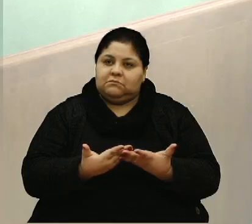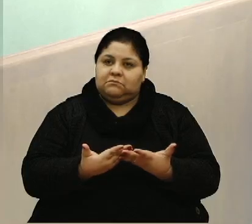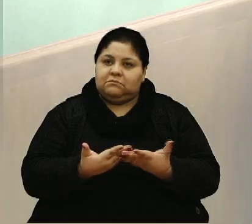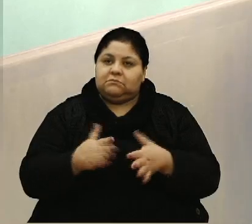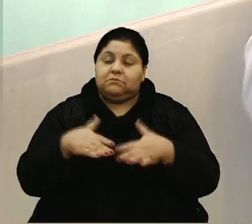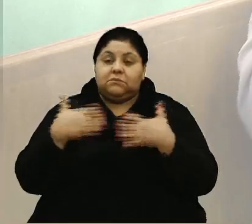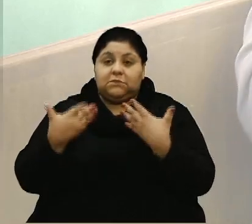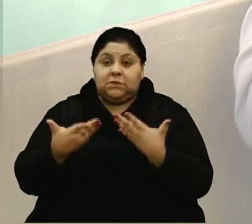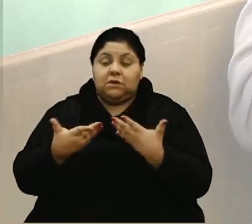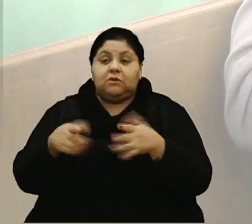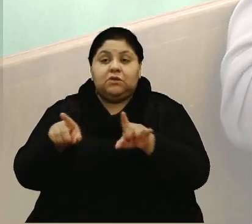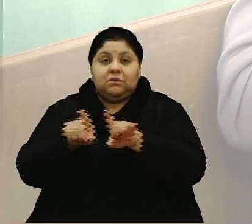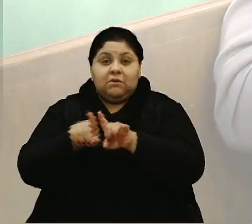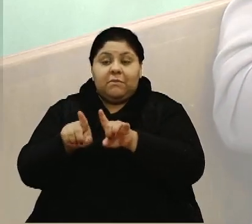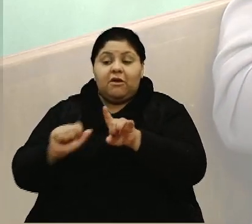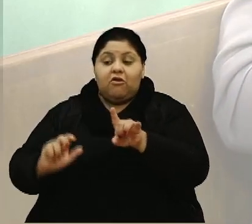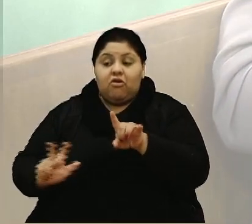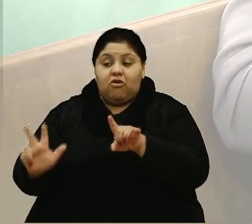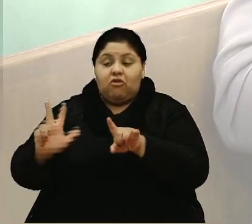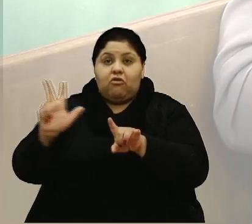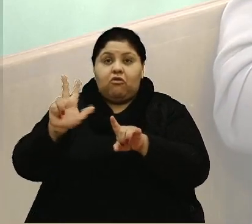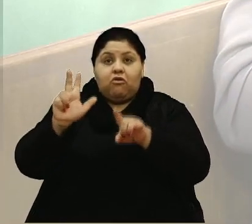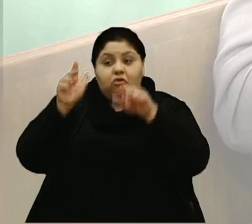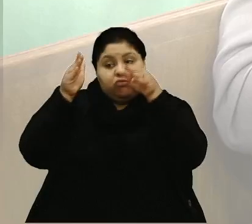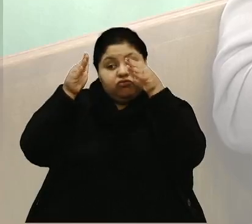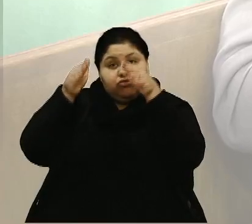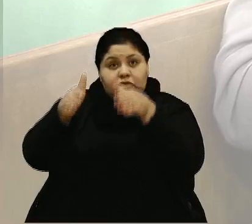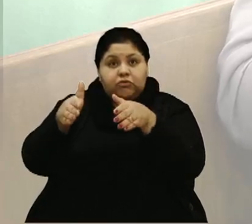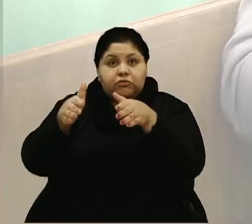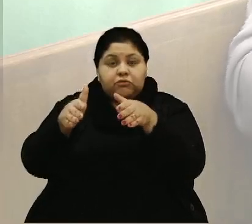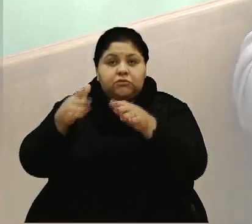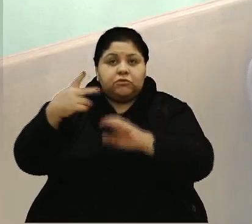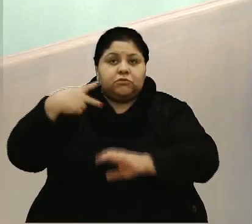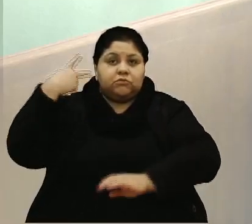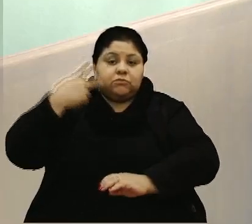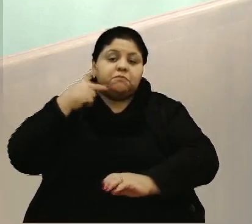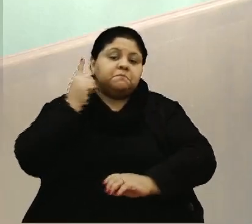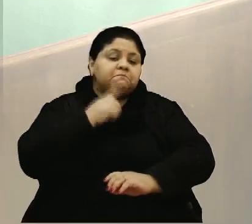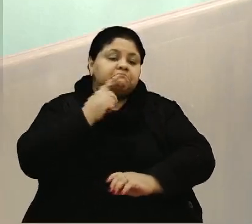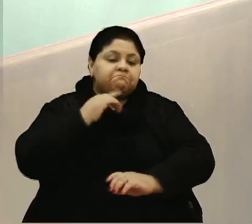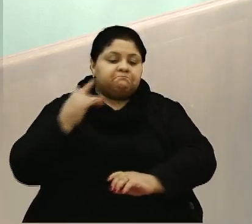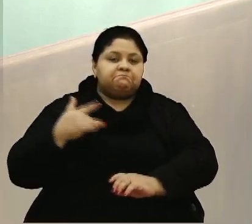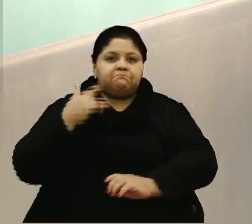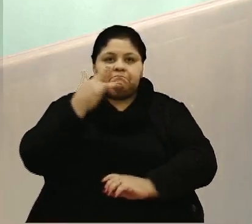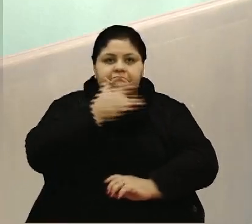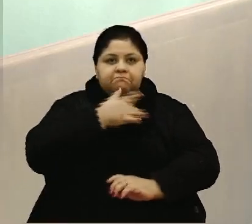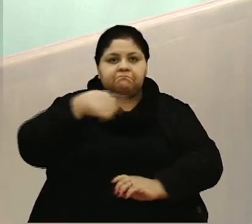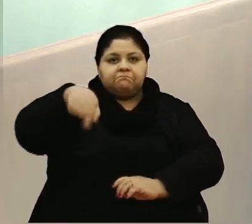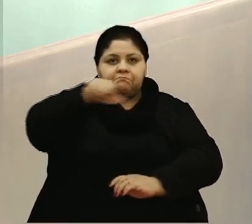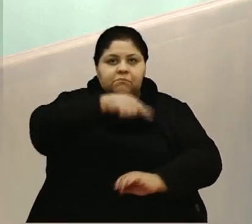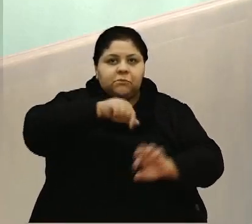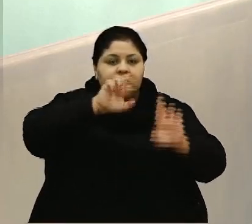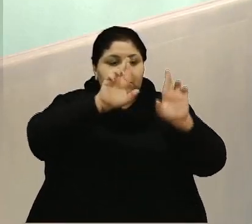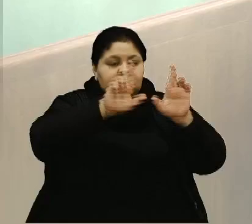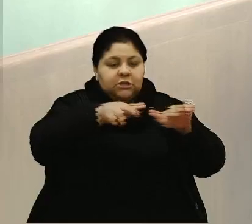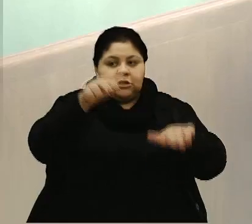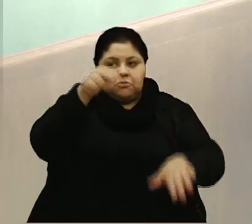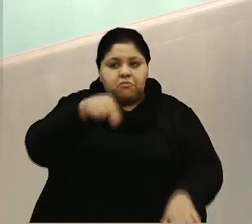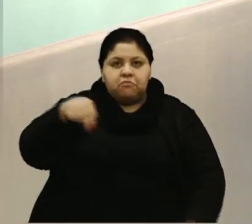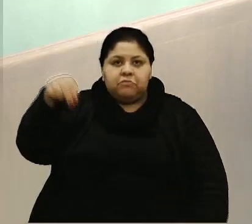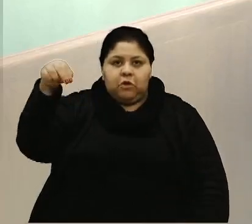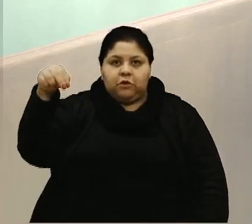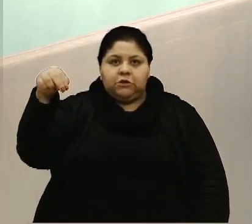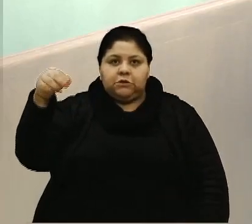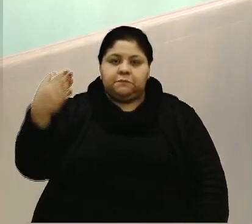Então, quero também valorizar o seu empenho, nobre colega Renato, pela saúde, por nossa região norte,